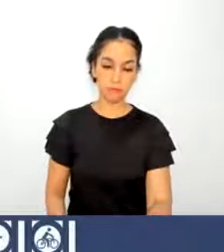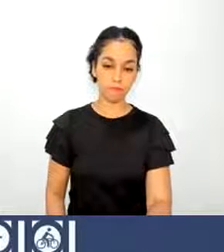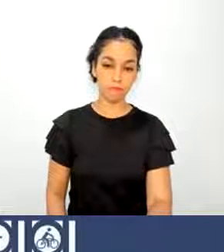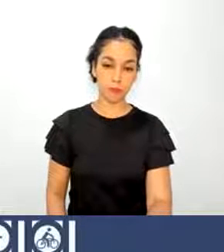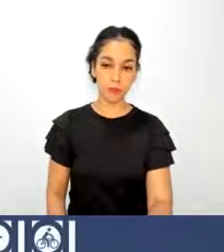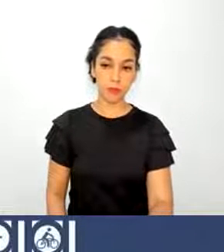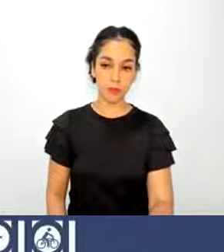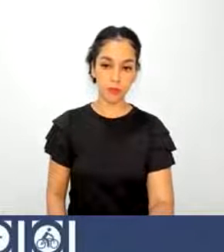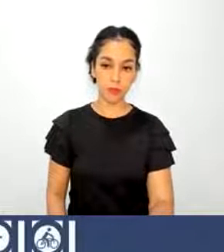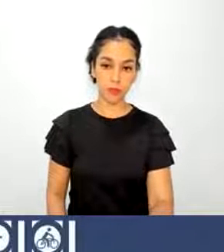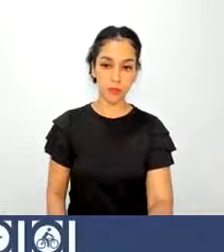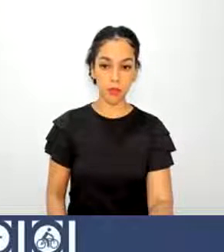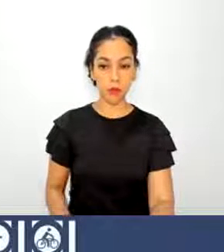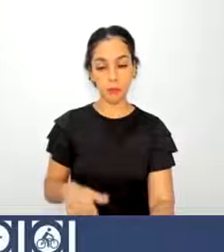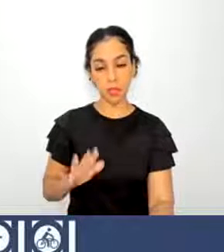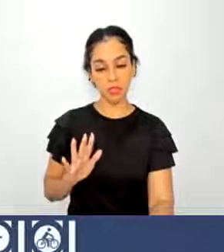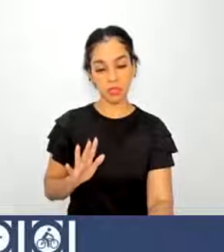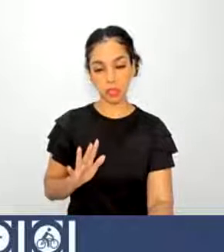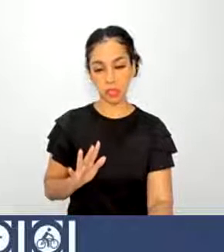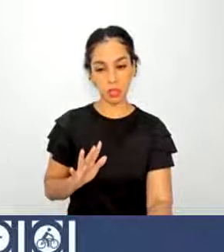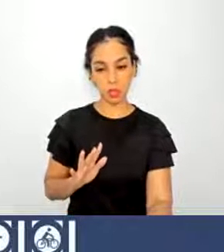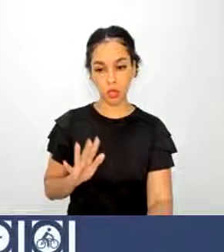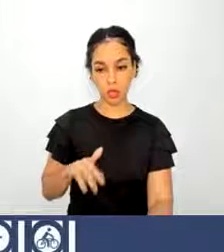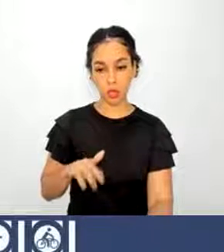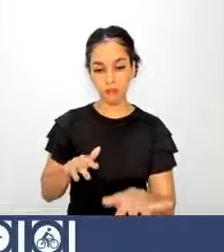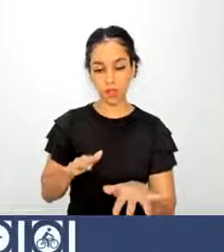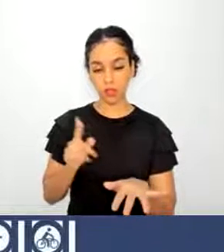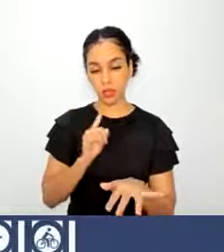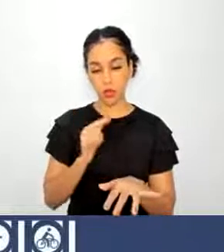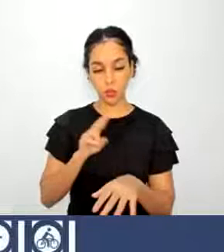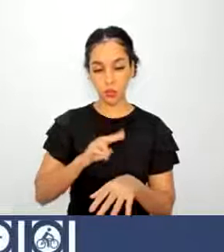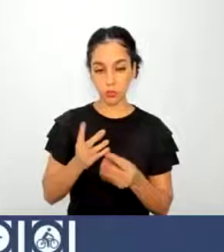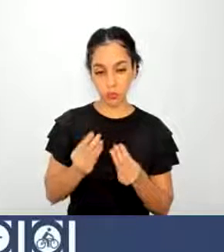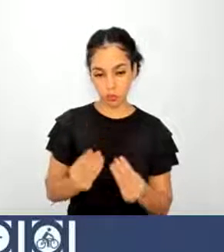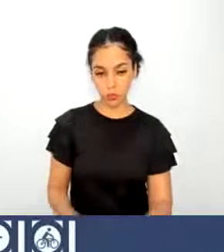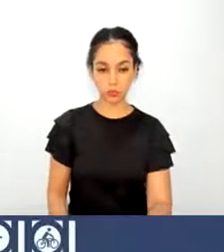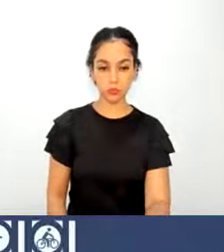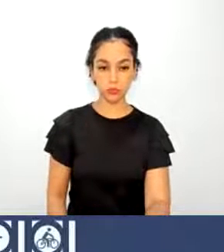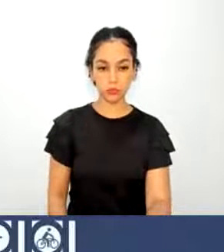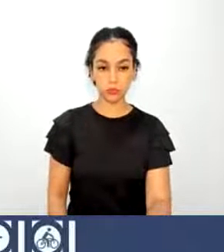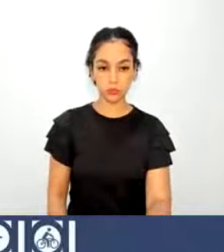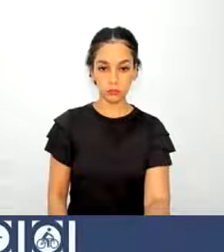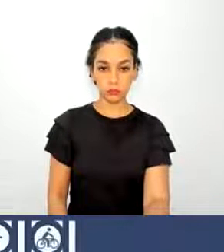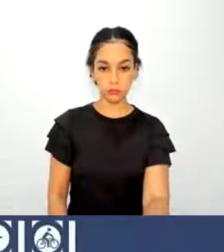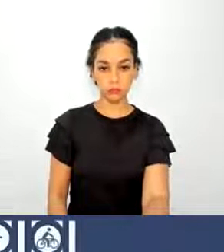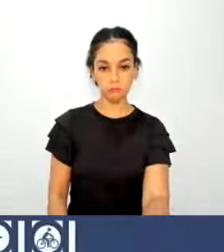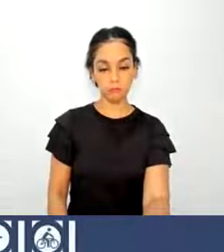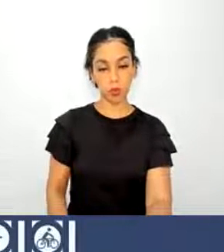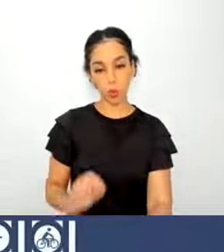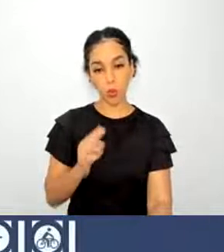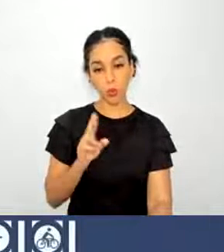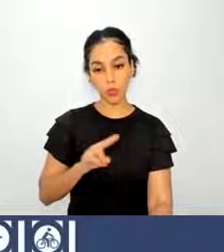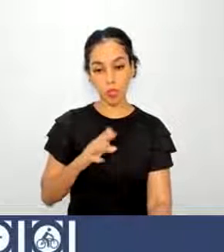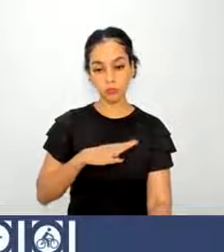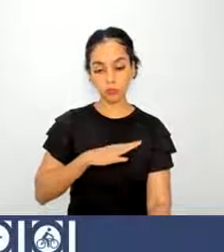mas talvez ele não seja tão usado, né? Ou seja usado de outras formas. Por exemplo, a população em situação